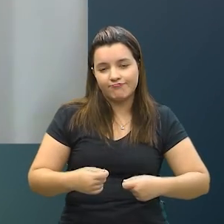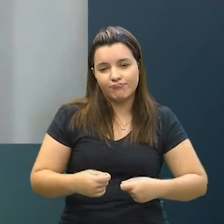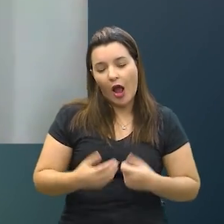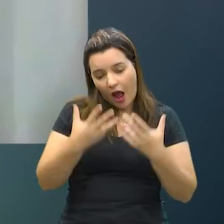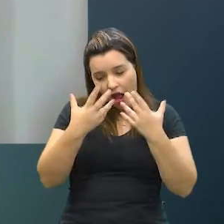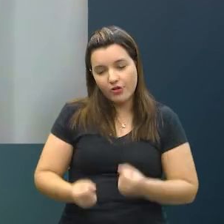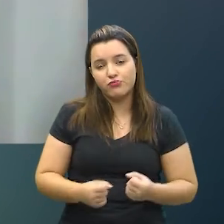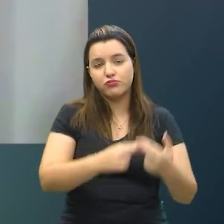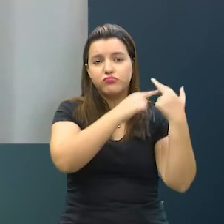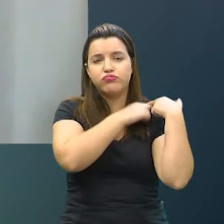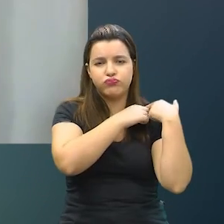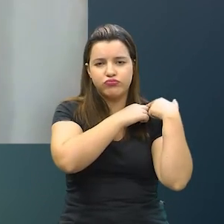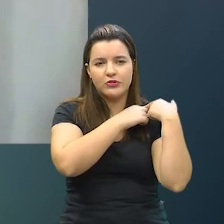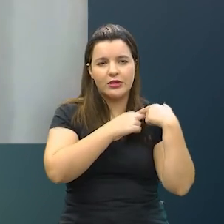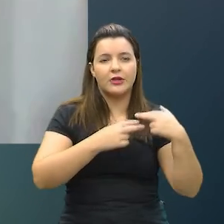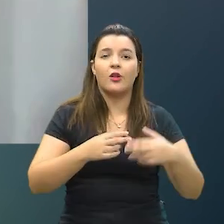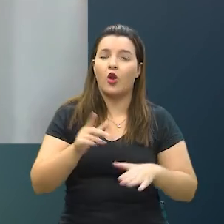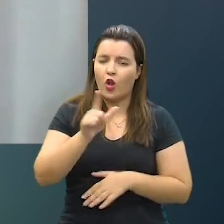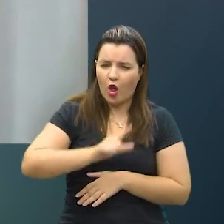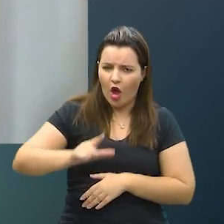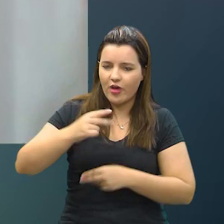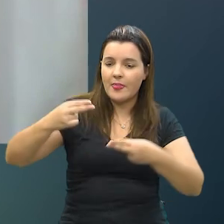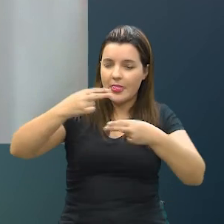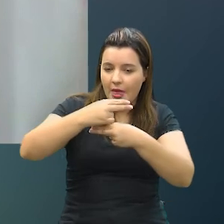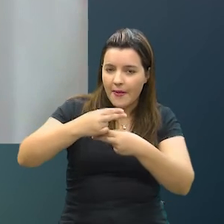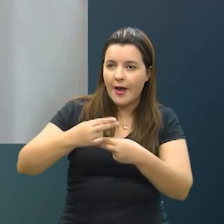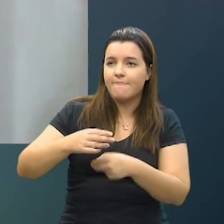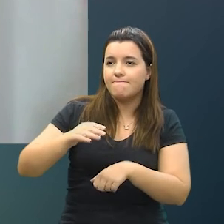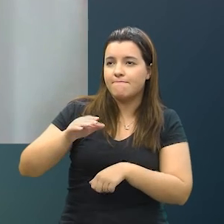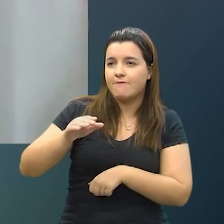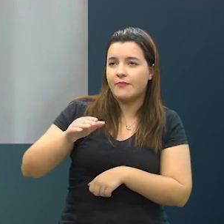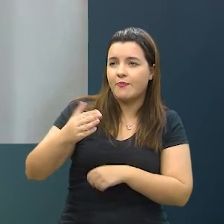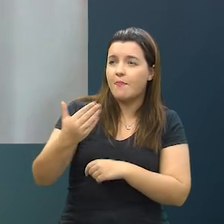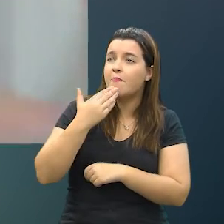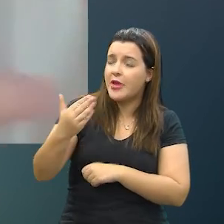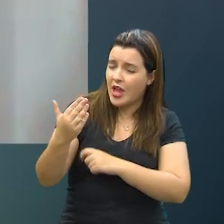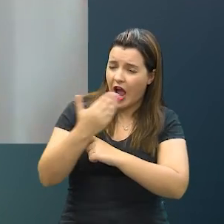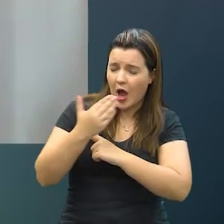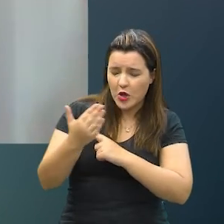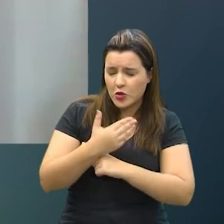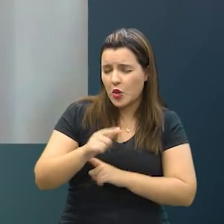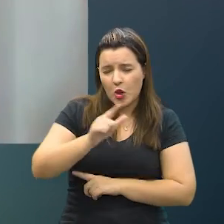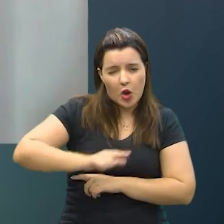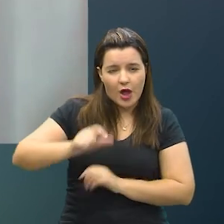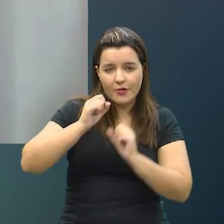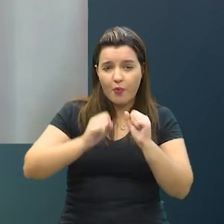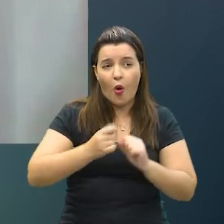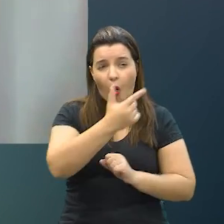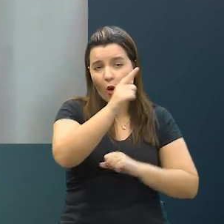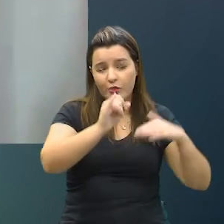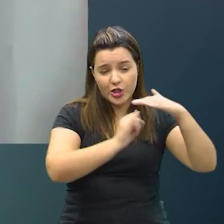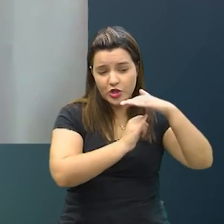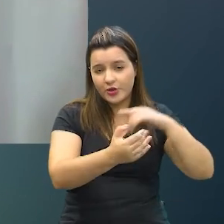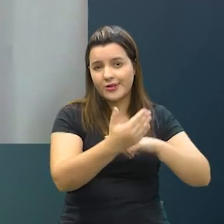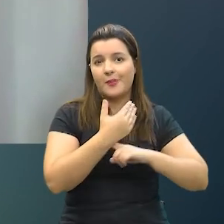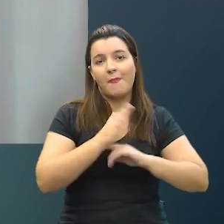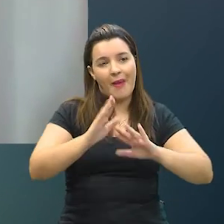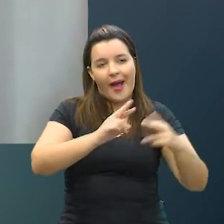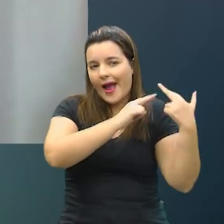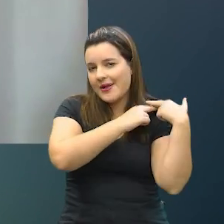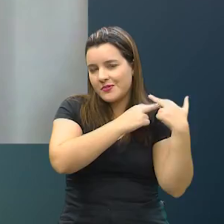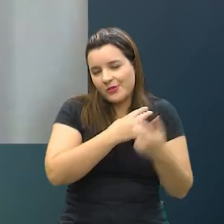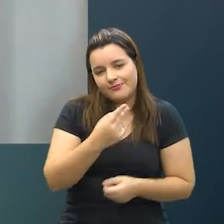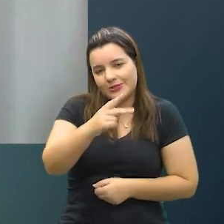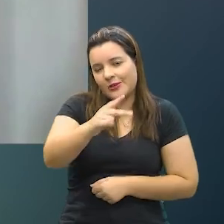né, no que for necessário, do Sebrae, de outros parceiros, né, de outros lugares de apoio que você tem, mas você precisa tomar